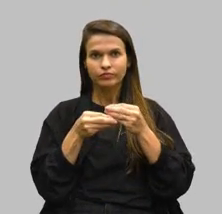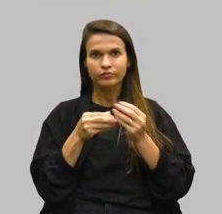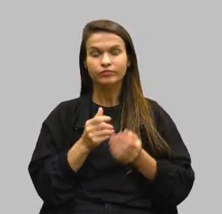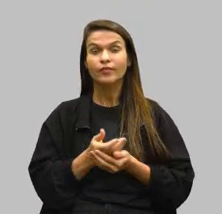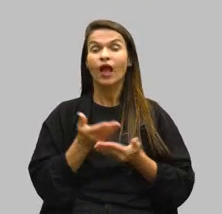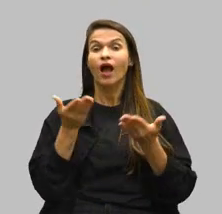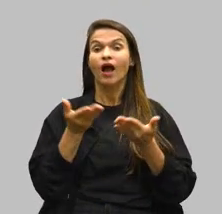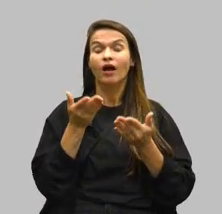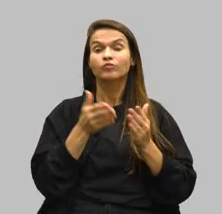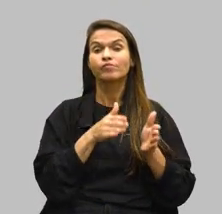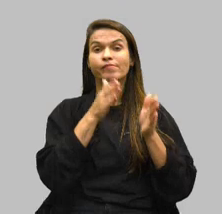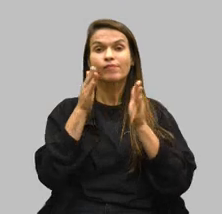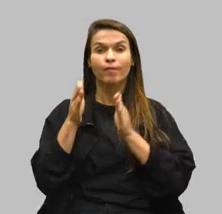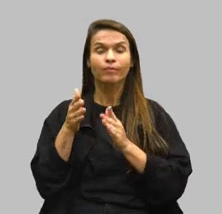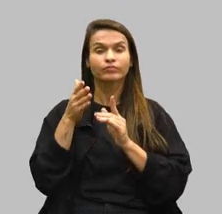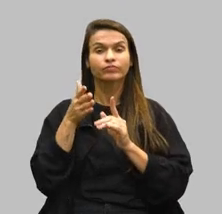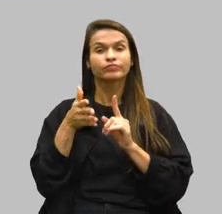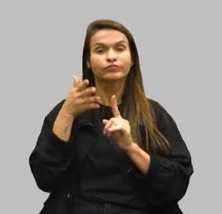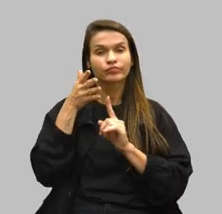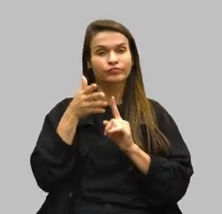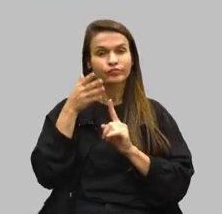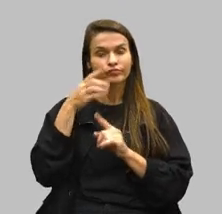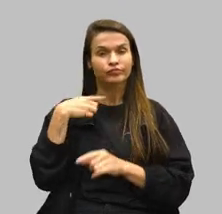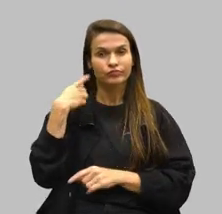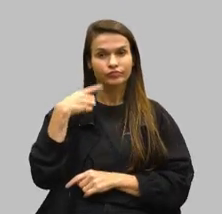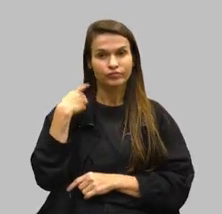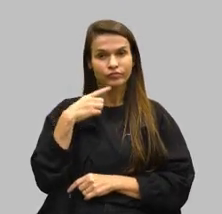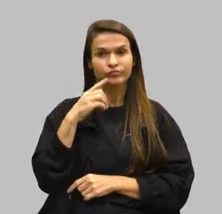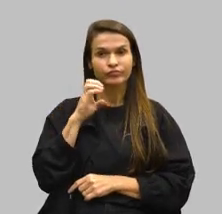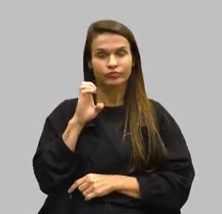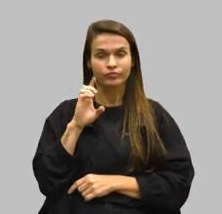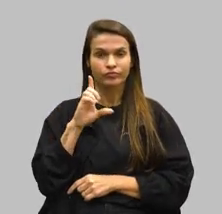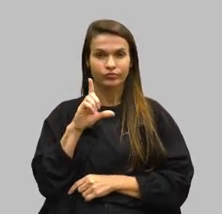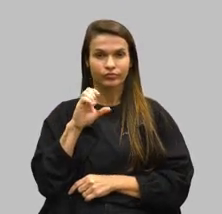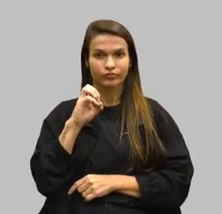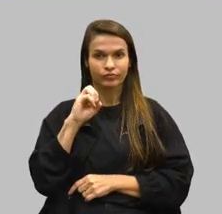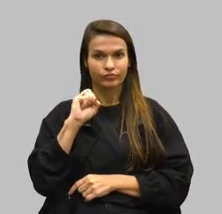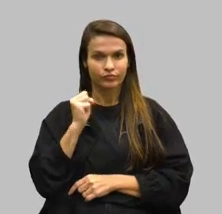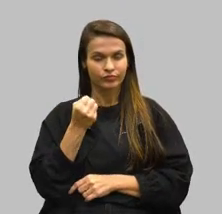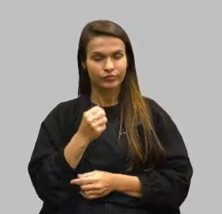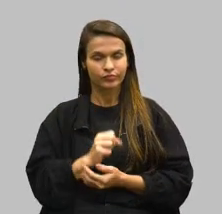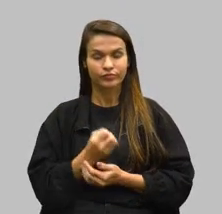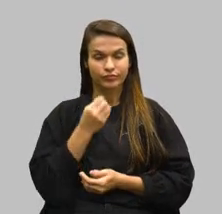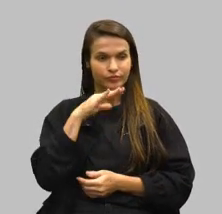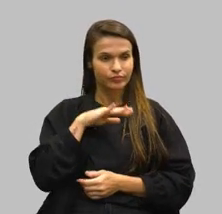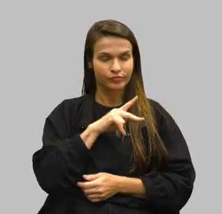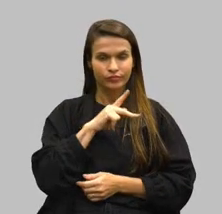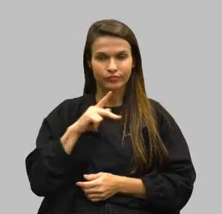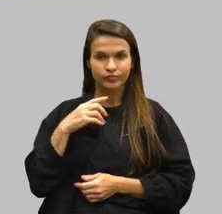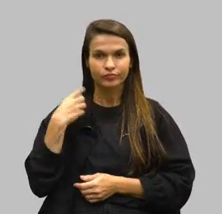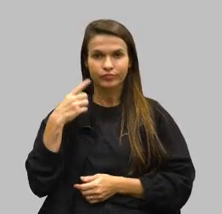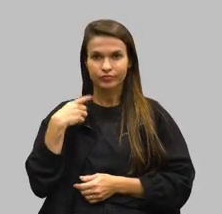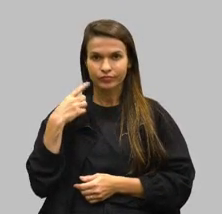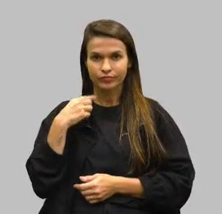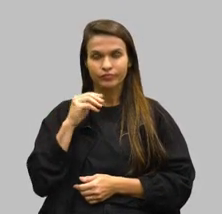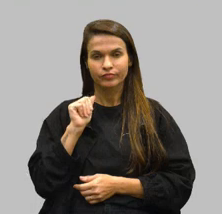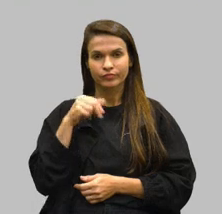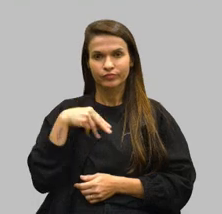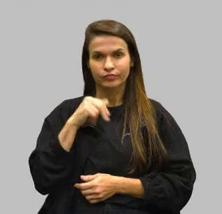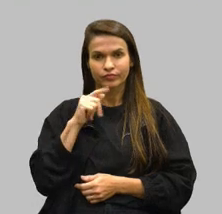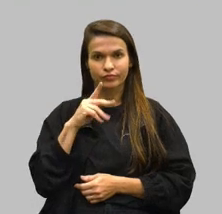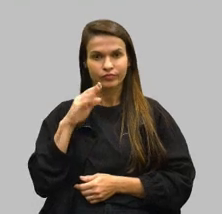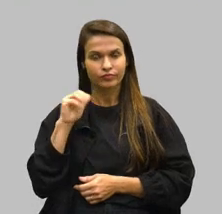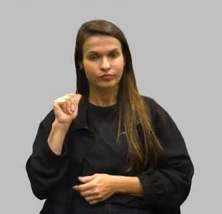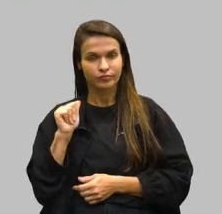agora a palavra ao Deputado Enes Cândido Boa tarde Presidente deputada Ana Paula boa tarde